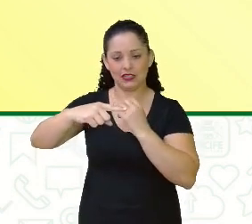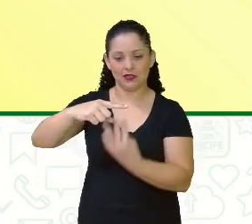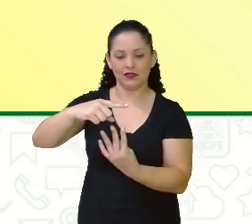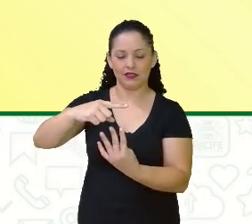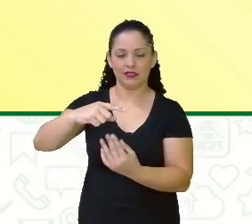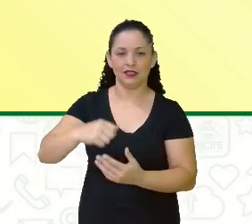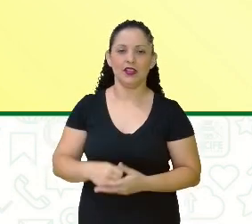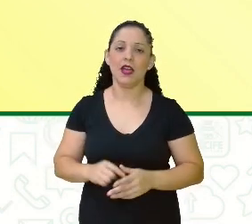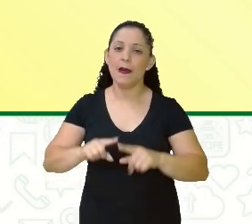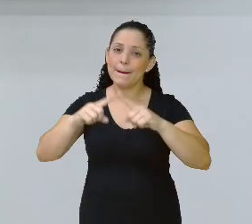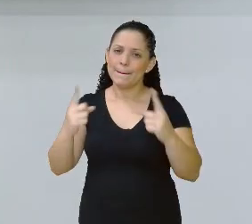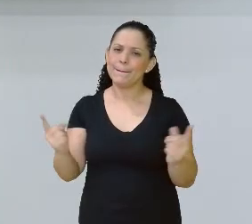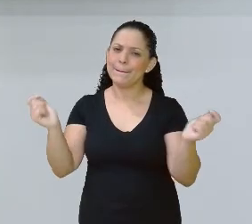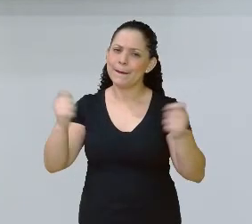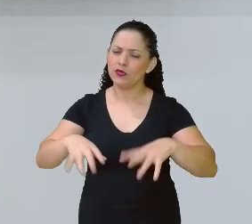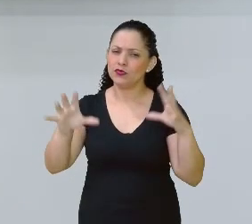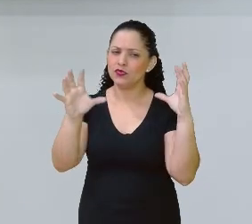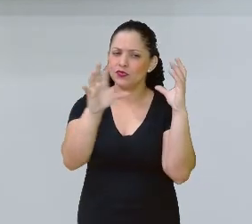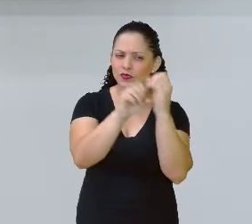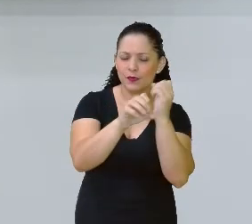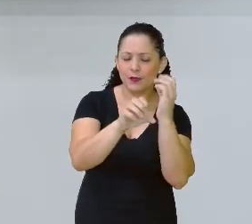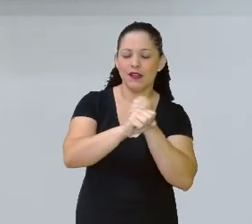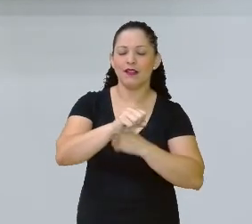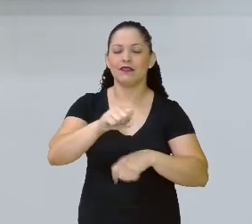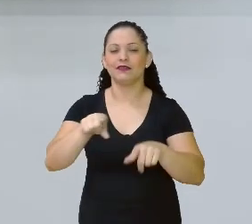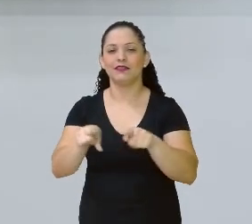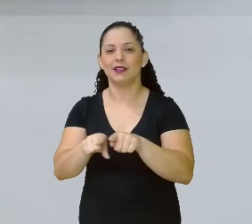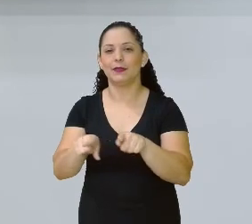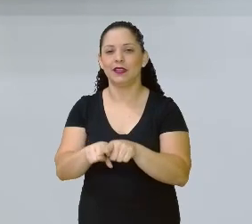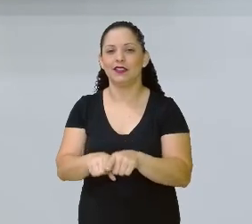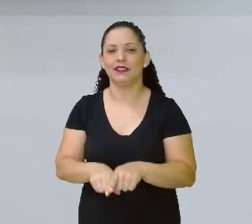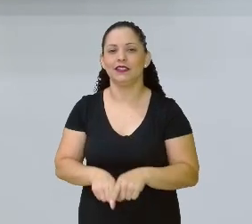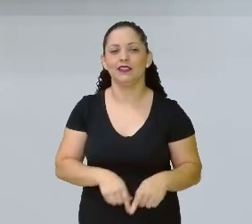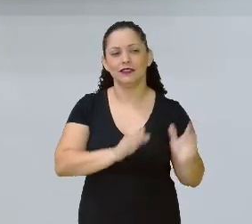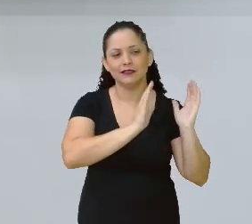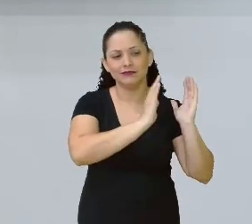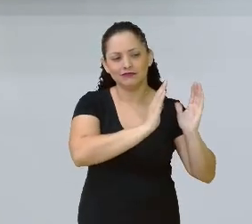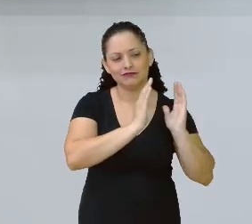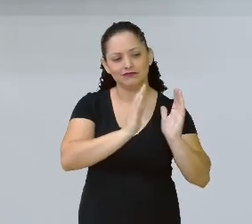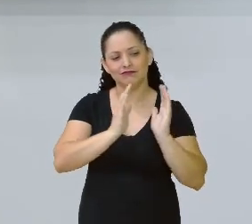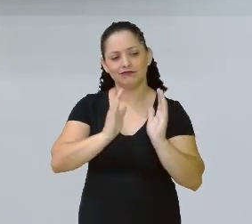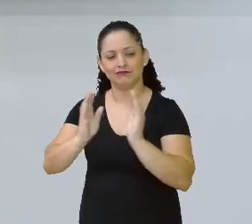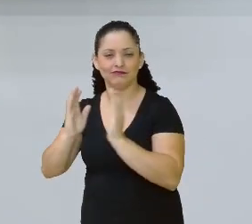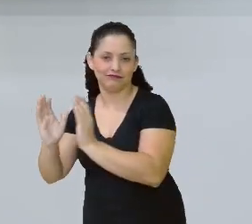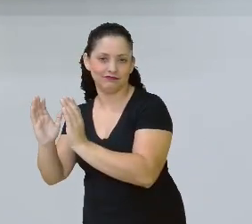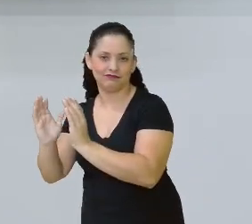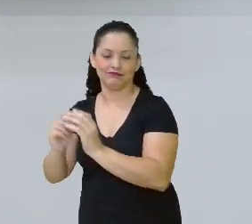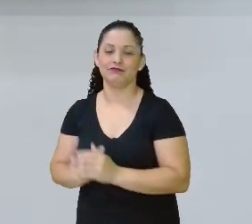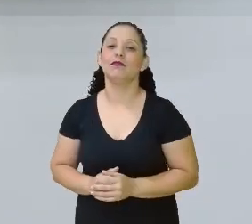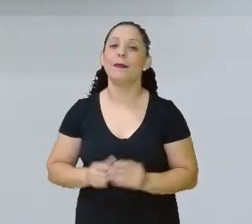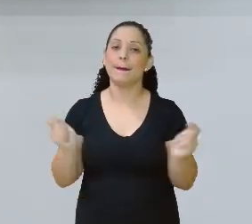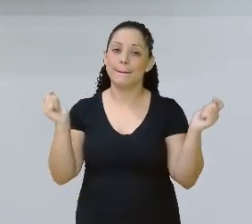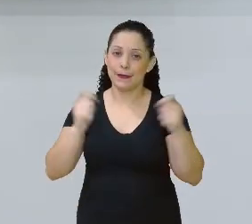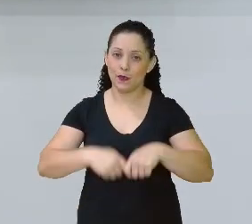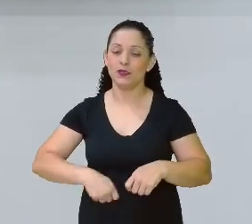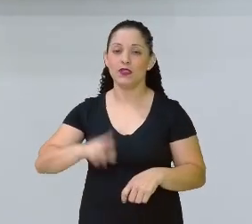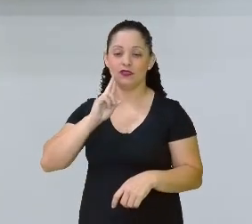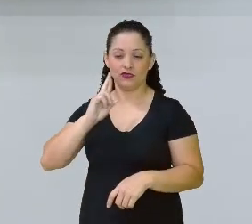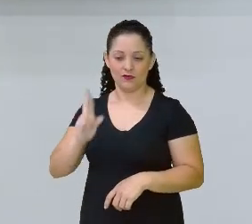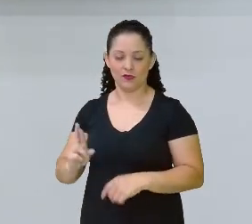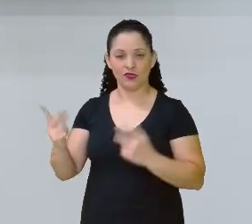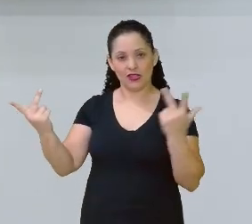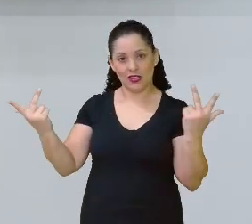pessoal. Somar 3/4 mais 3/4, 5 vezes. E eu vou ter o mesmo